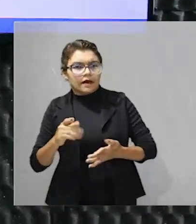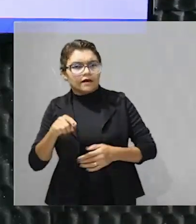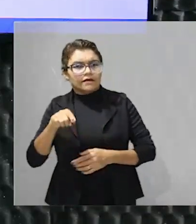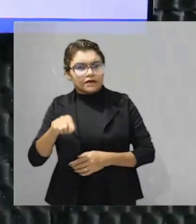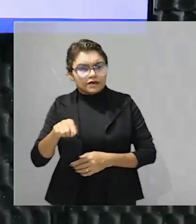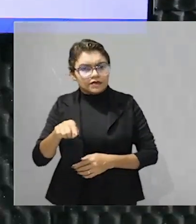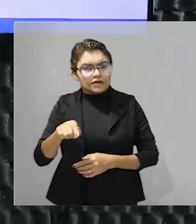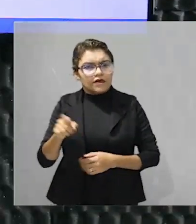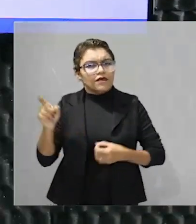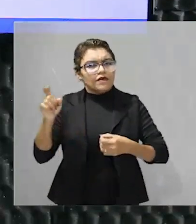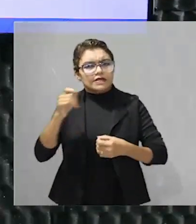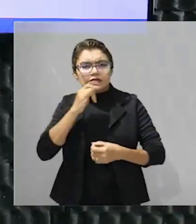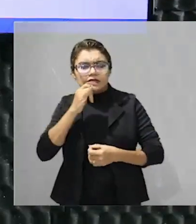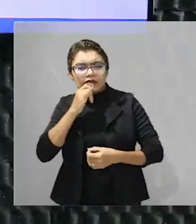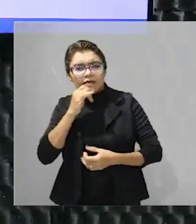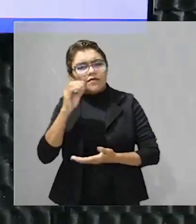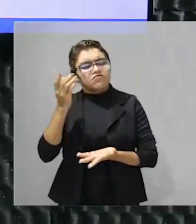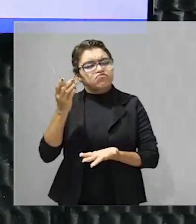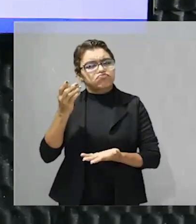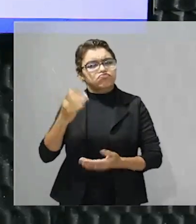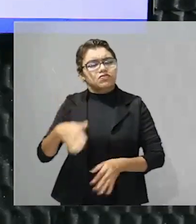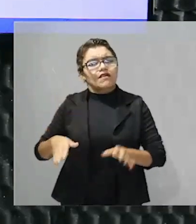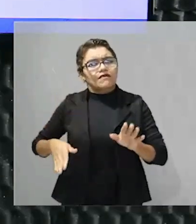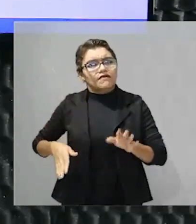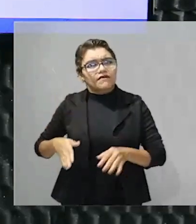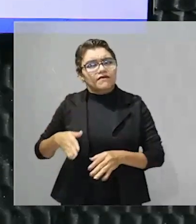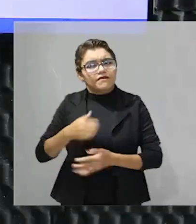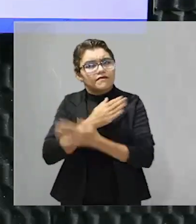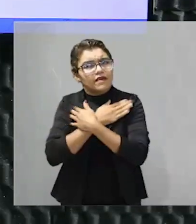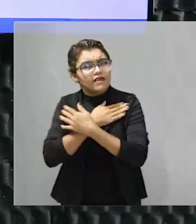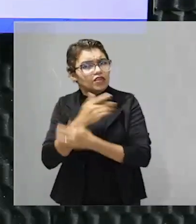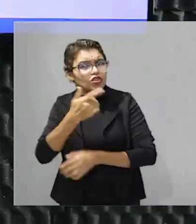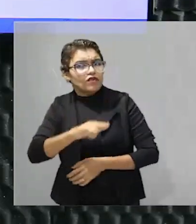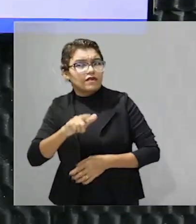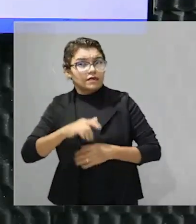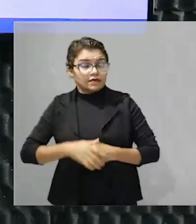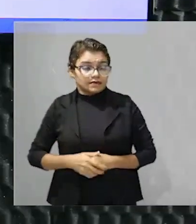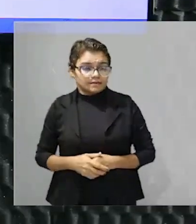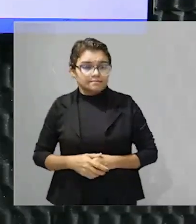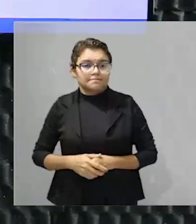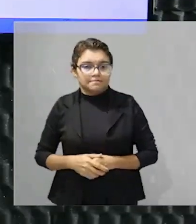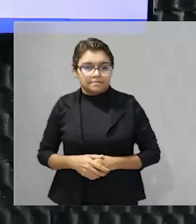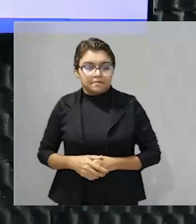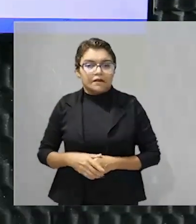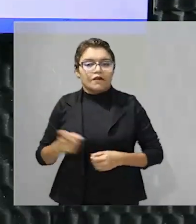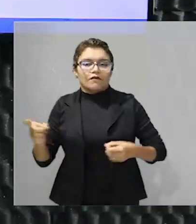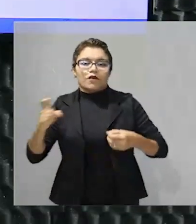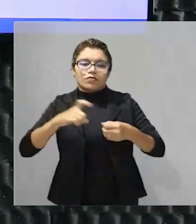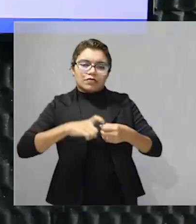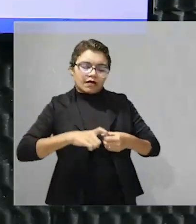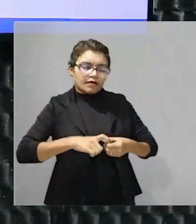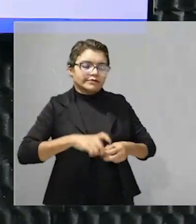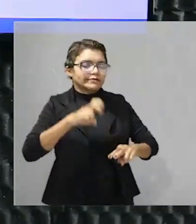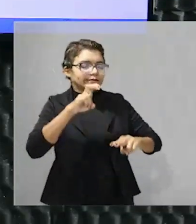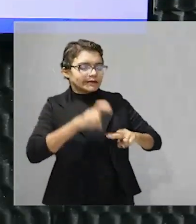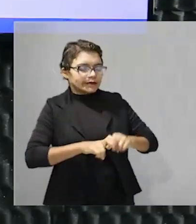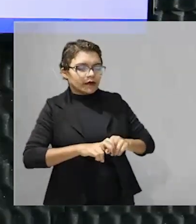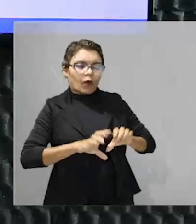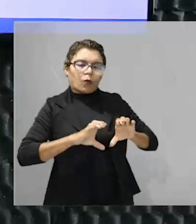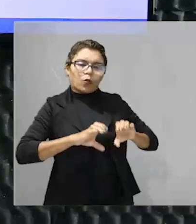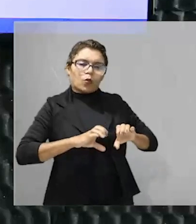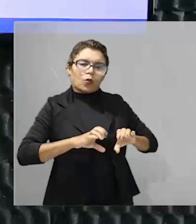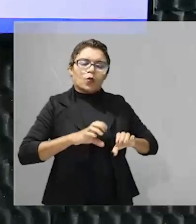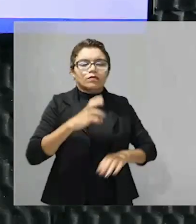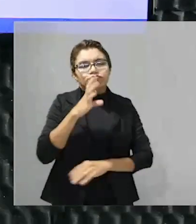novo. E o pai complementa, e você vai voltar para o nosso sofá, ficar sem fazer nada, só comendo as